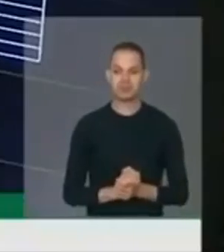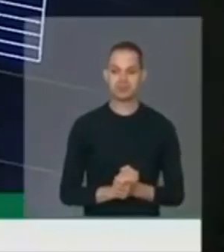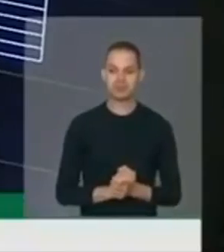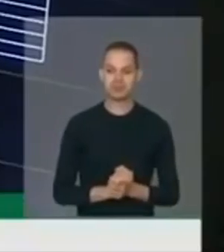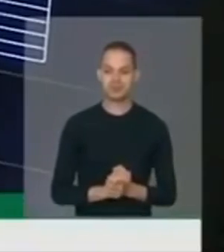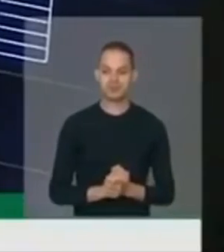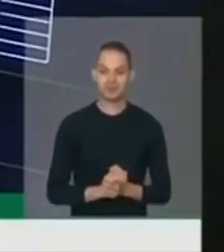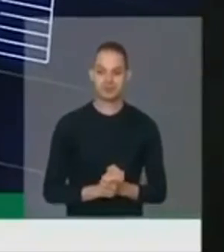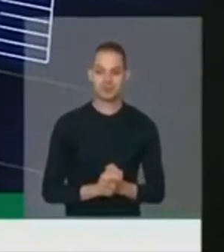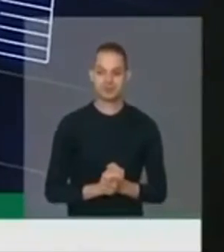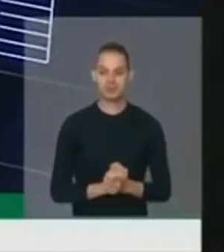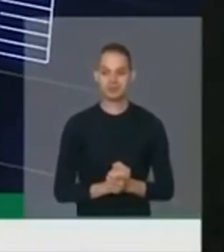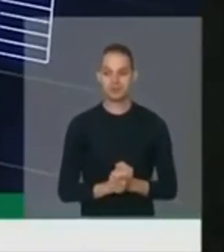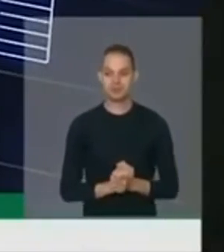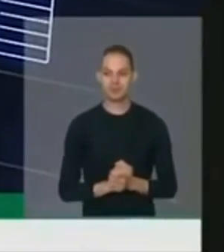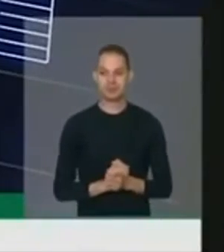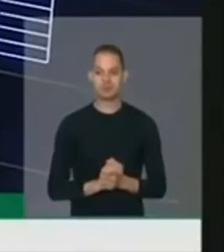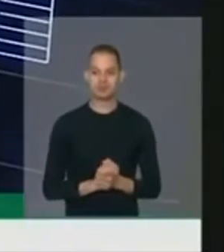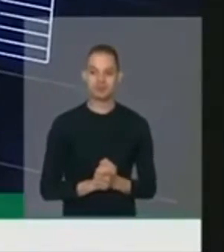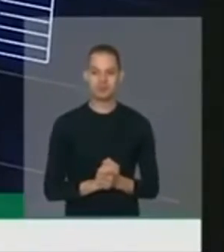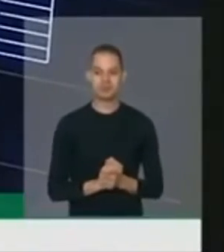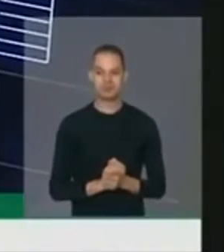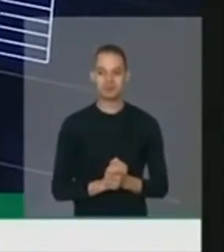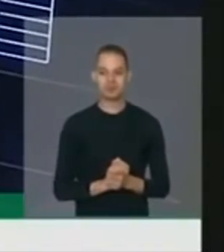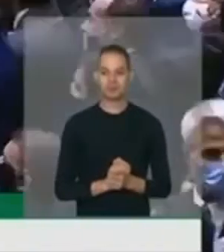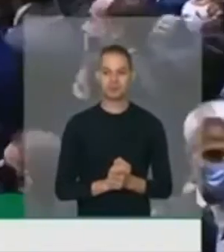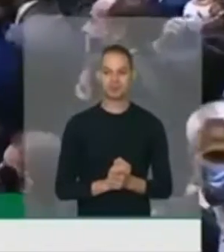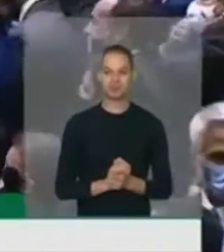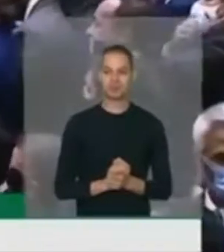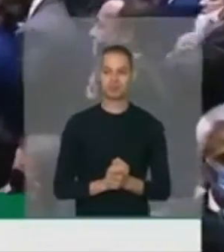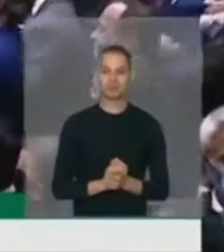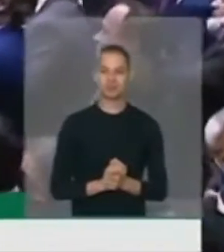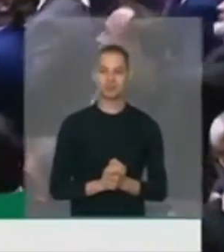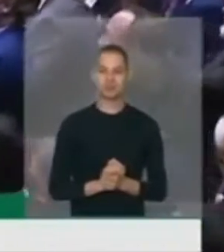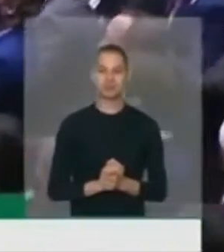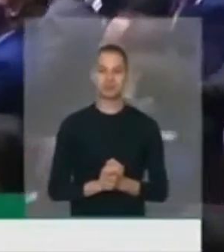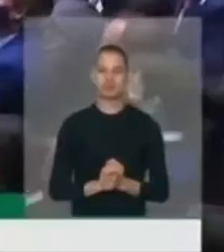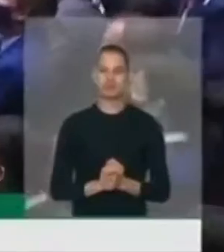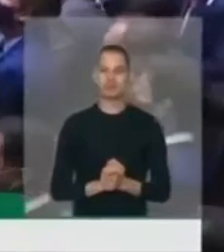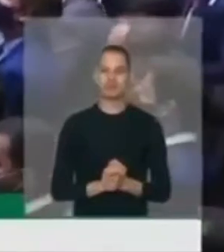E aí E